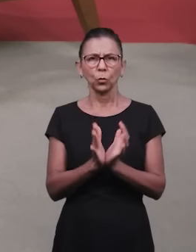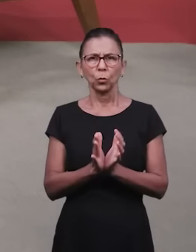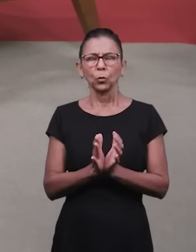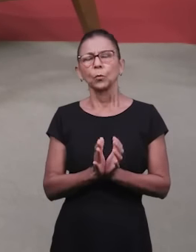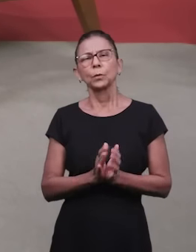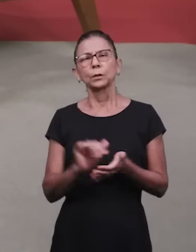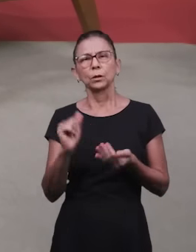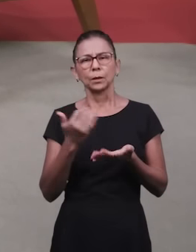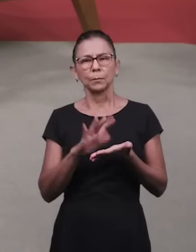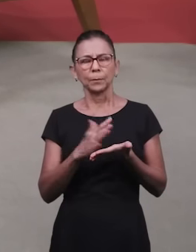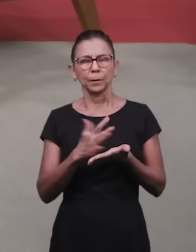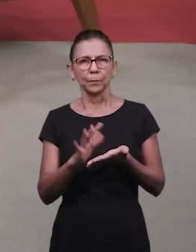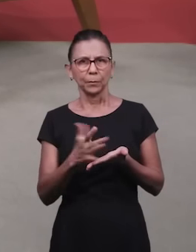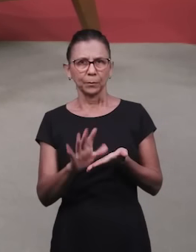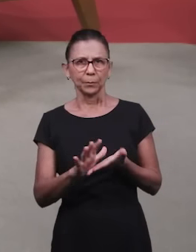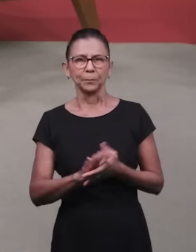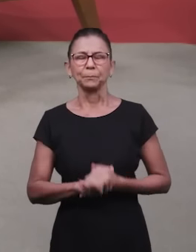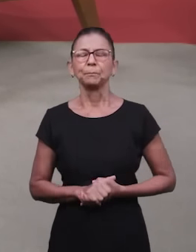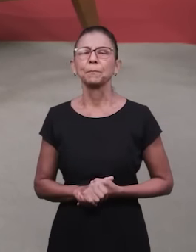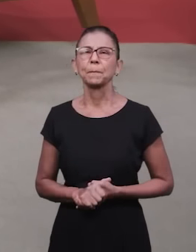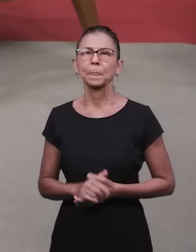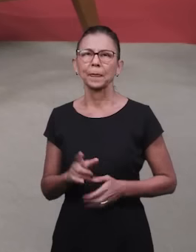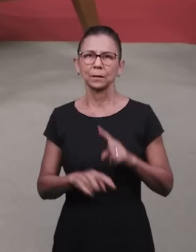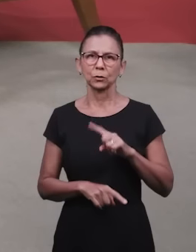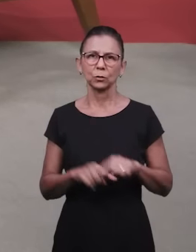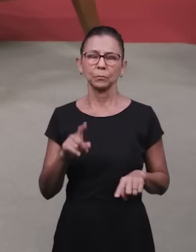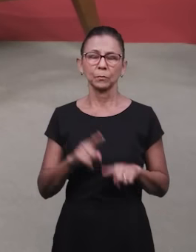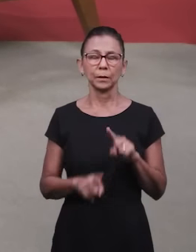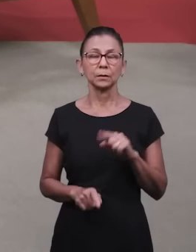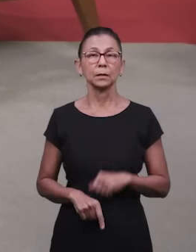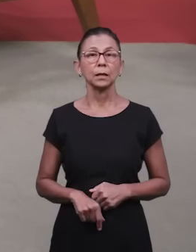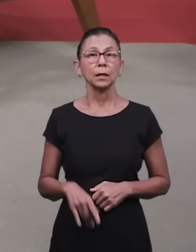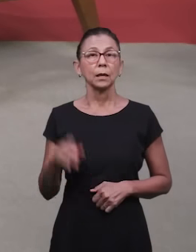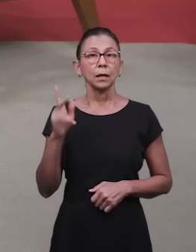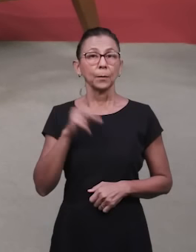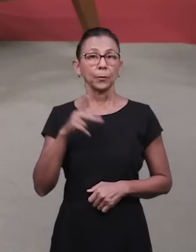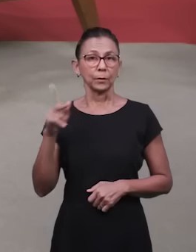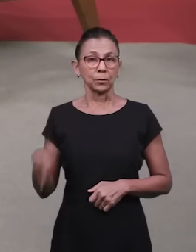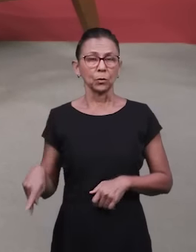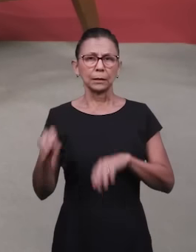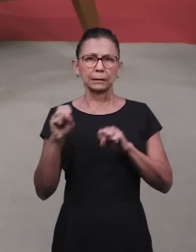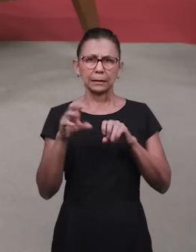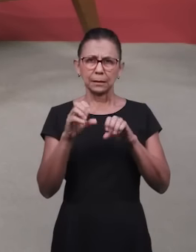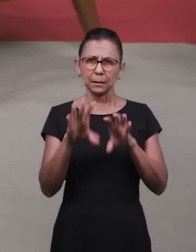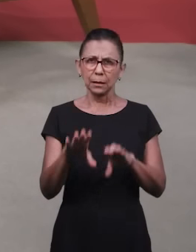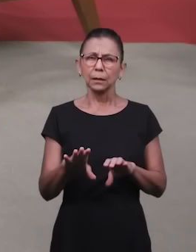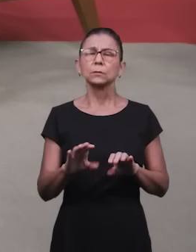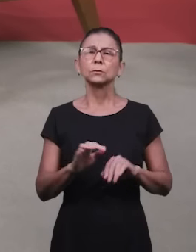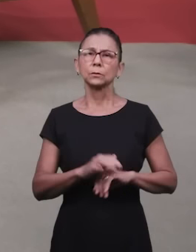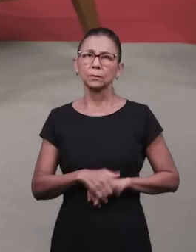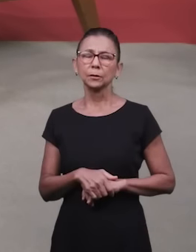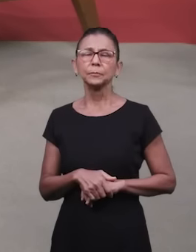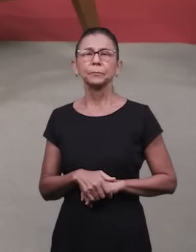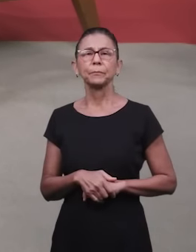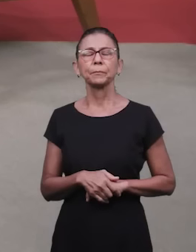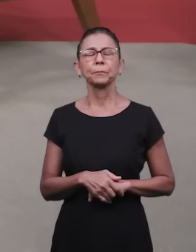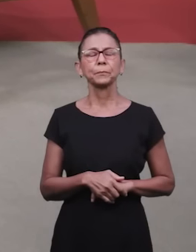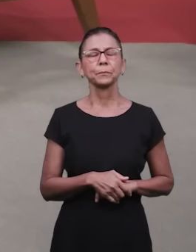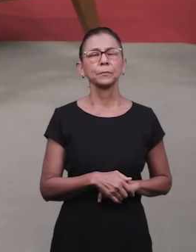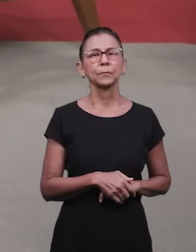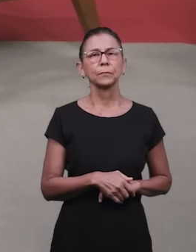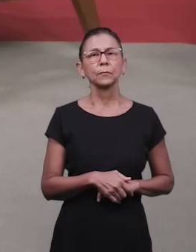A tia Janaína está trabalhando com vocês nas últimas semanas. E isso é maravilhoso, é muito bom, né? Hoje, nós